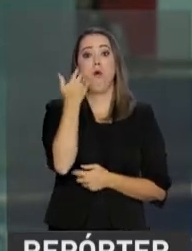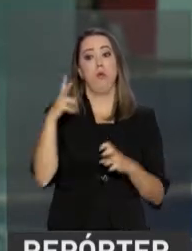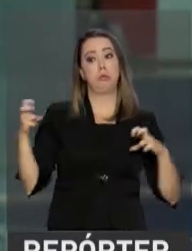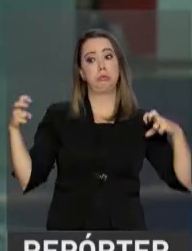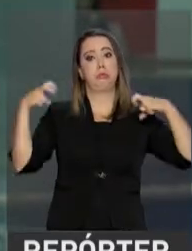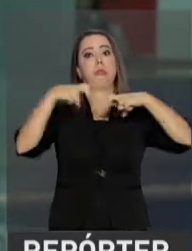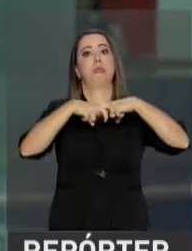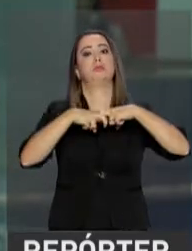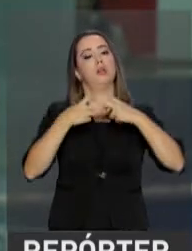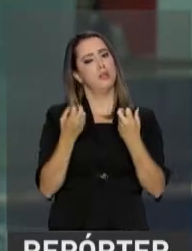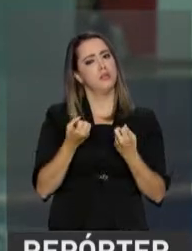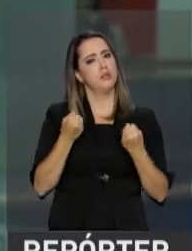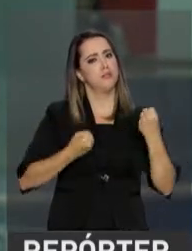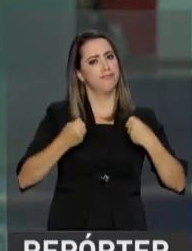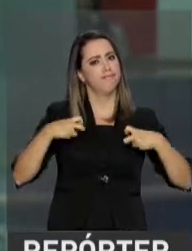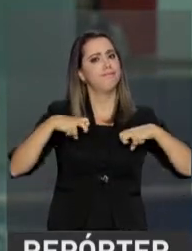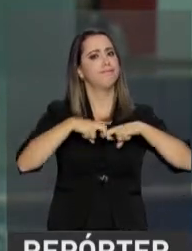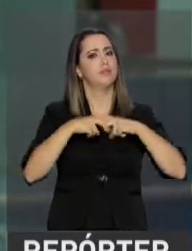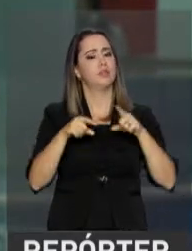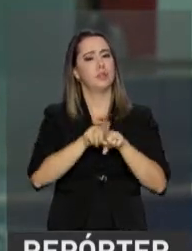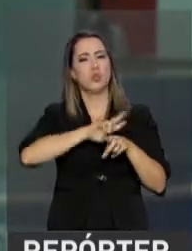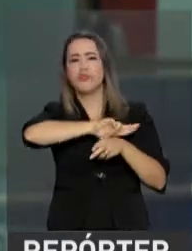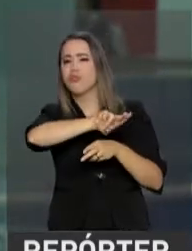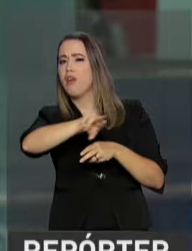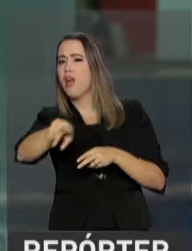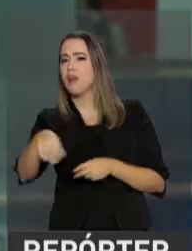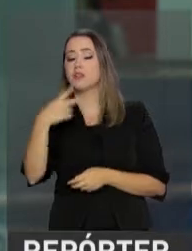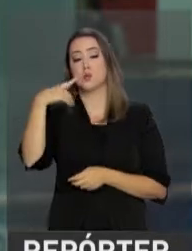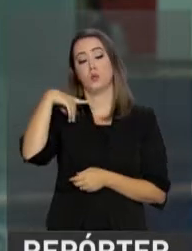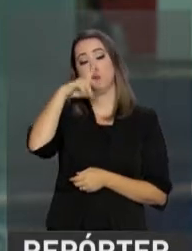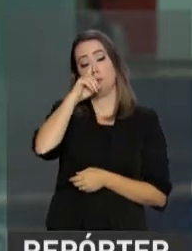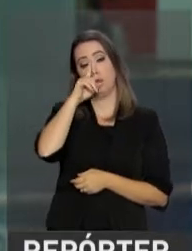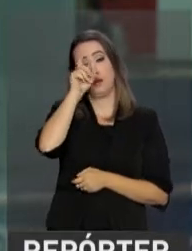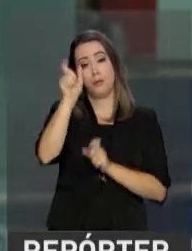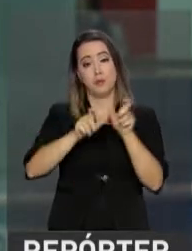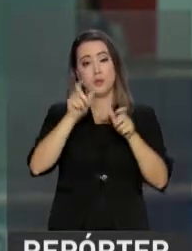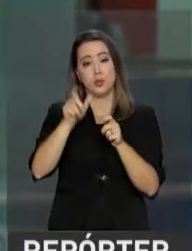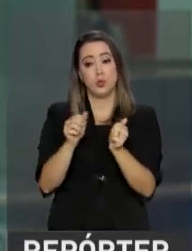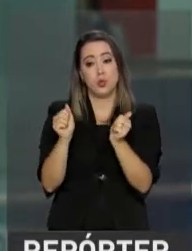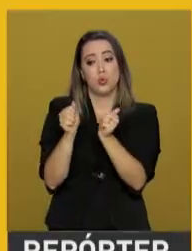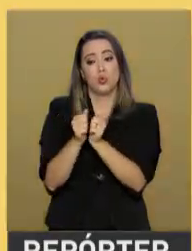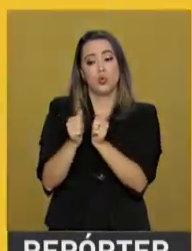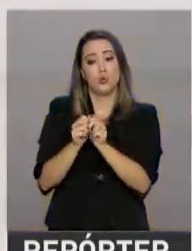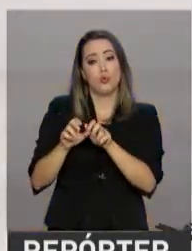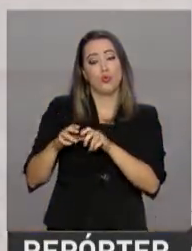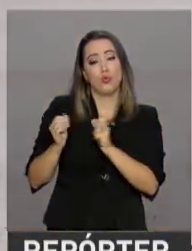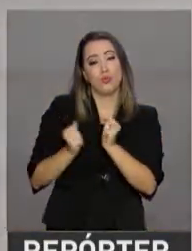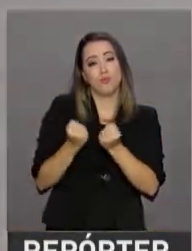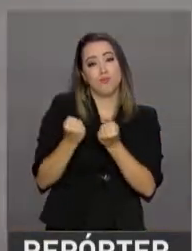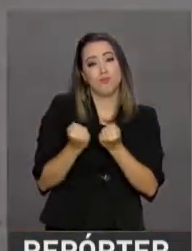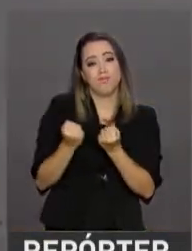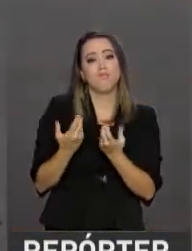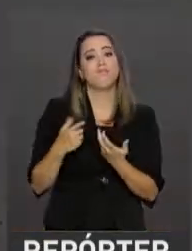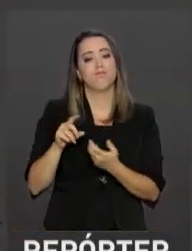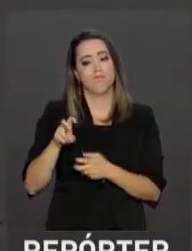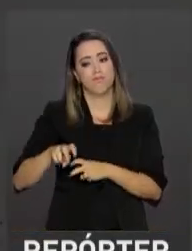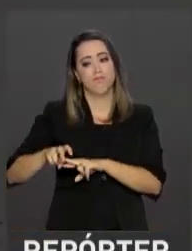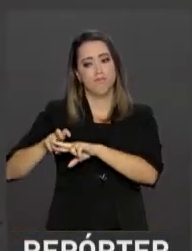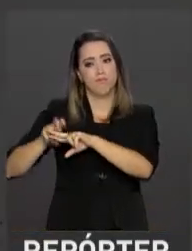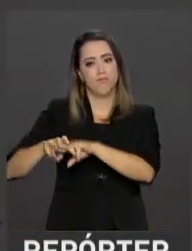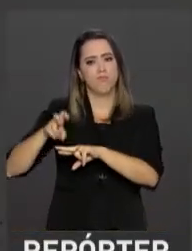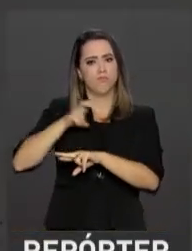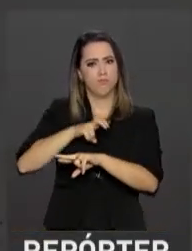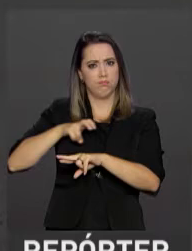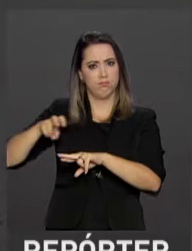e ama uma série de perigos da exposição de uma série de perigos aos ocupantes do veículo além do excesso de velocidade também